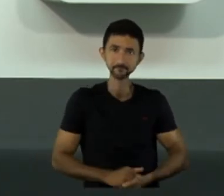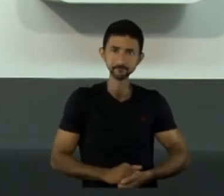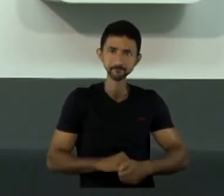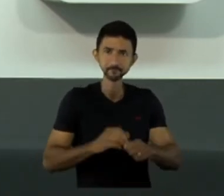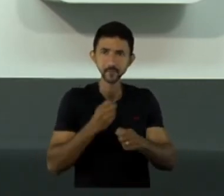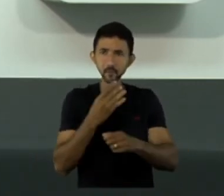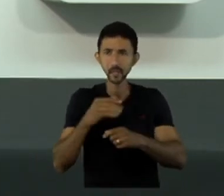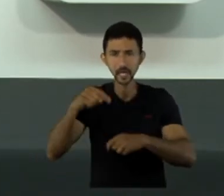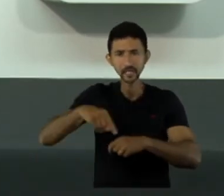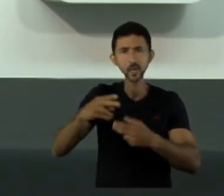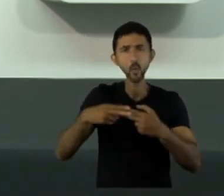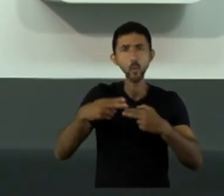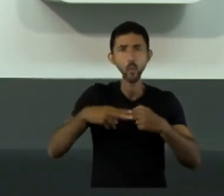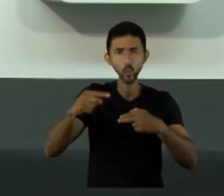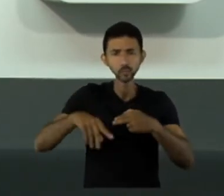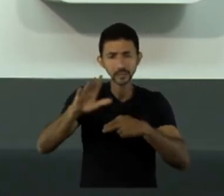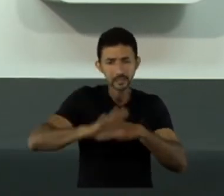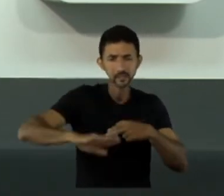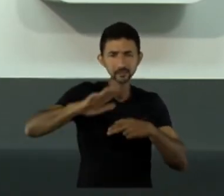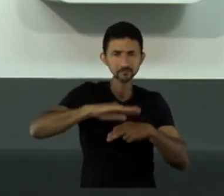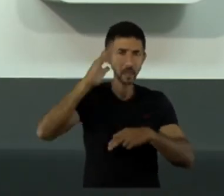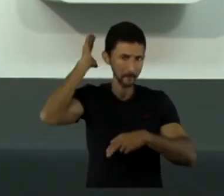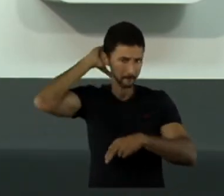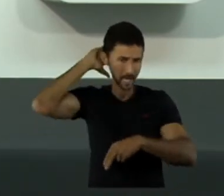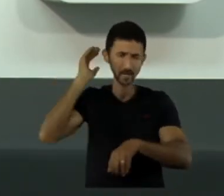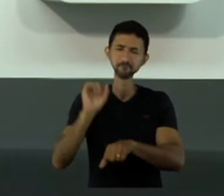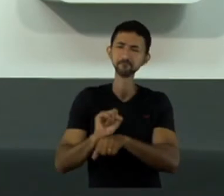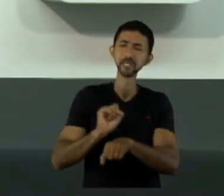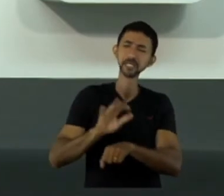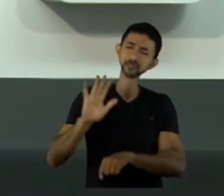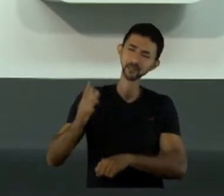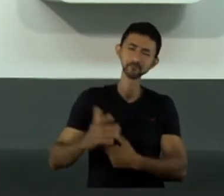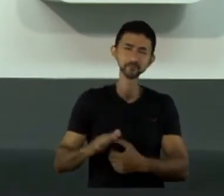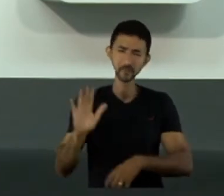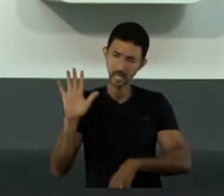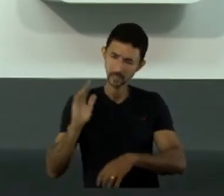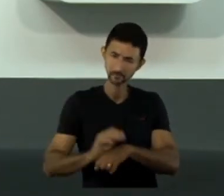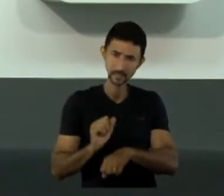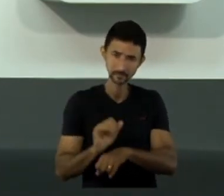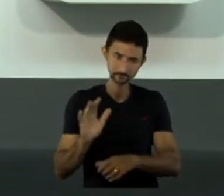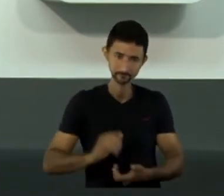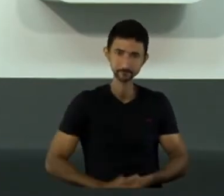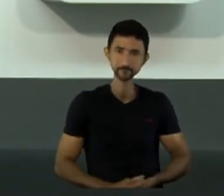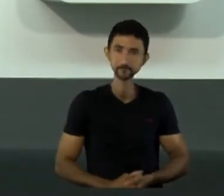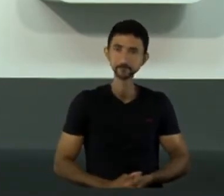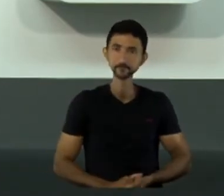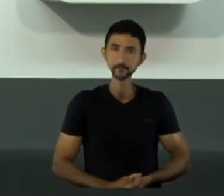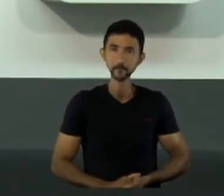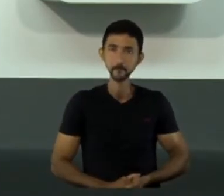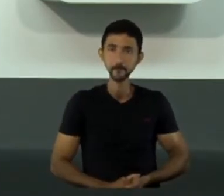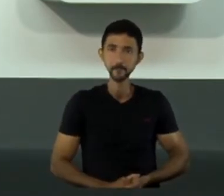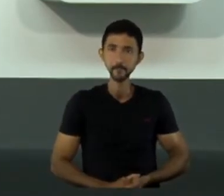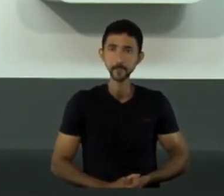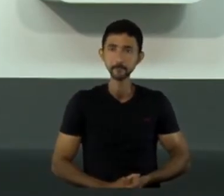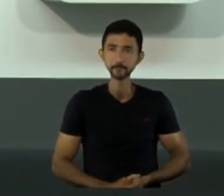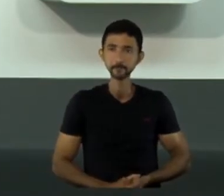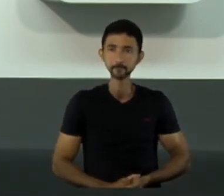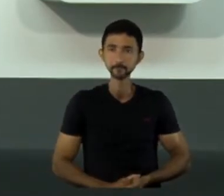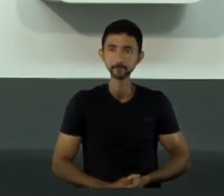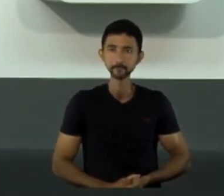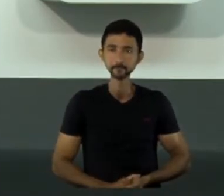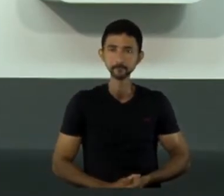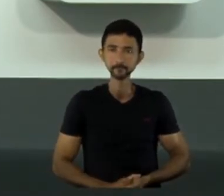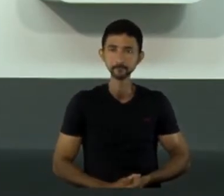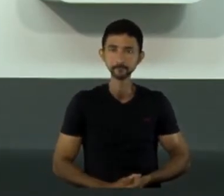uma expressão que a gente utiliza muito aqui na nossa região, né? Peraí, pequena, já vou, pequena. Então, vamos para...